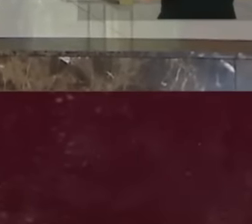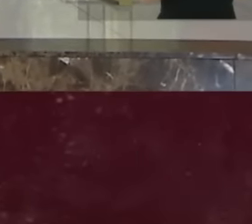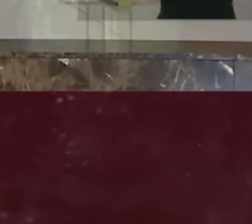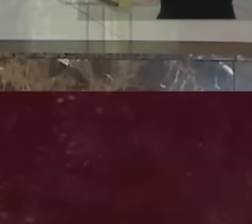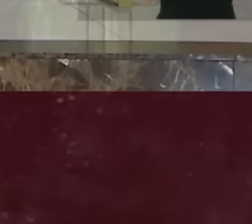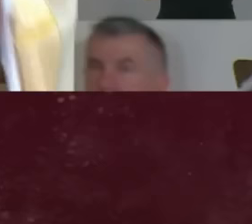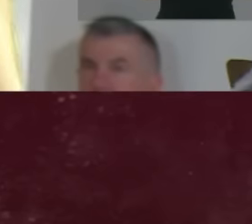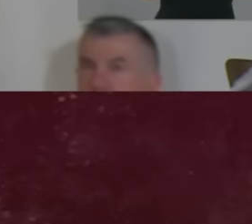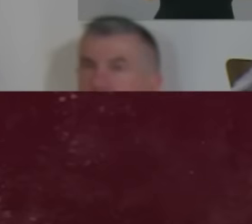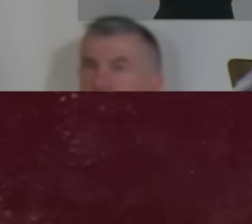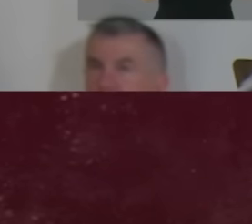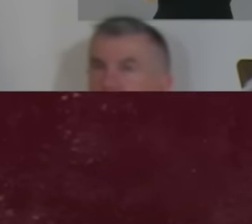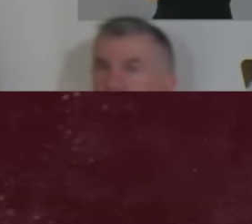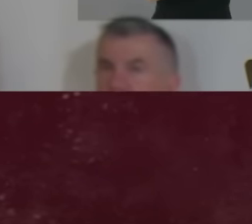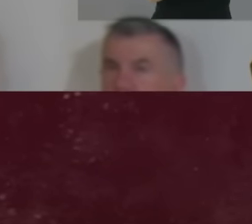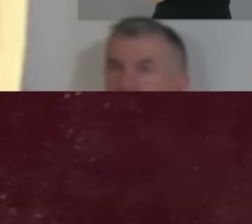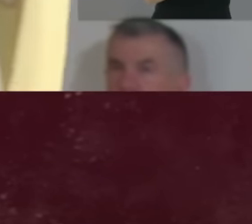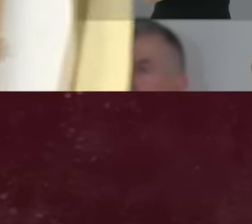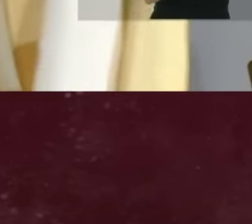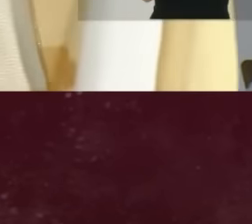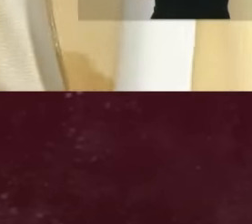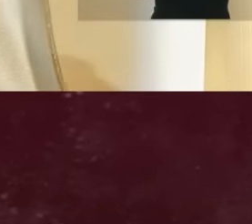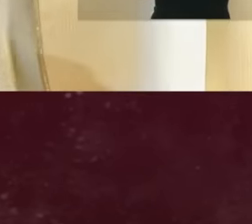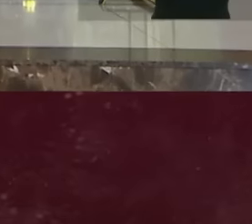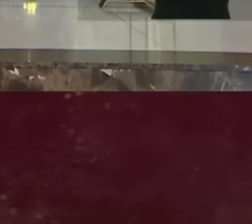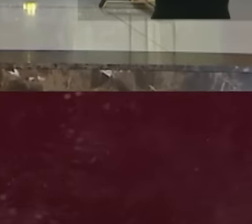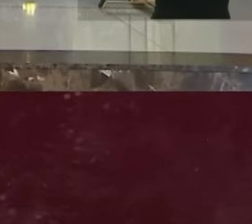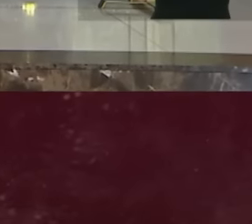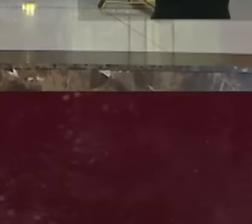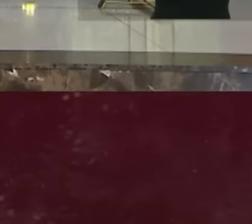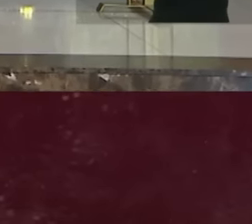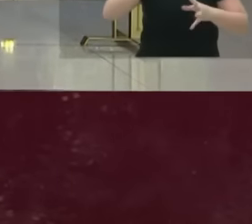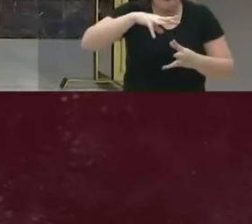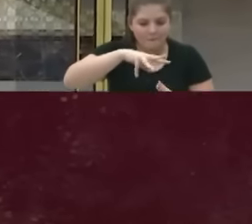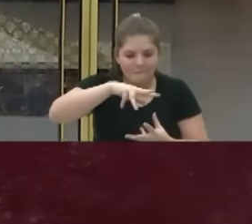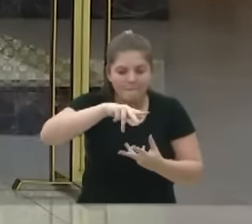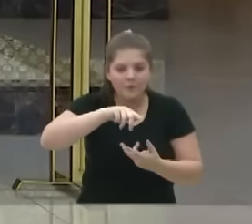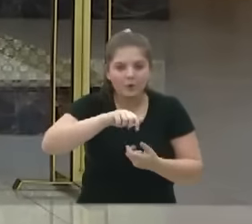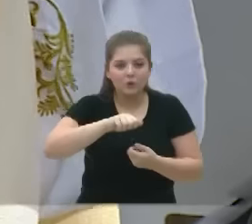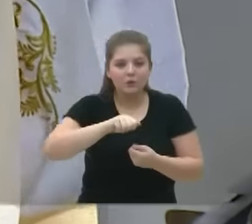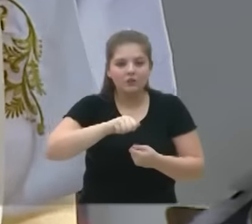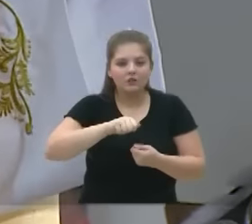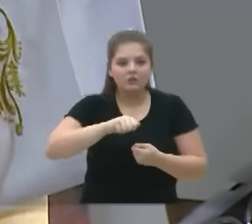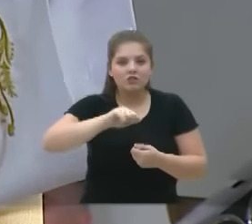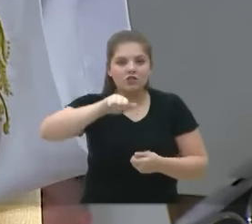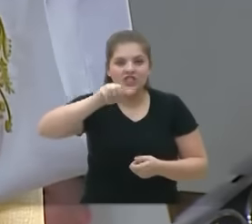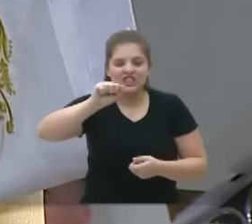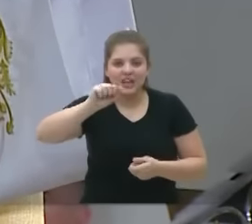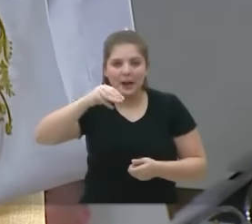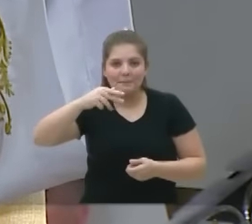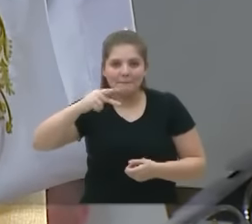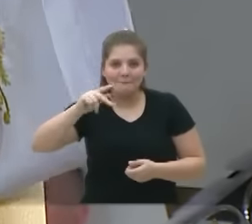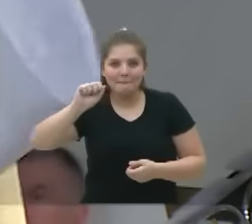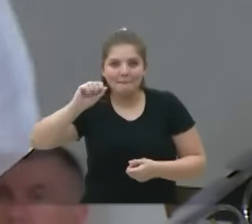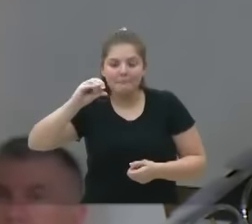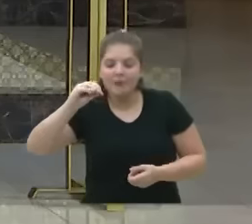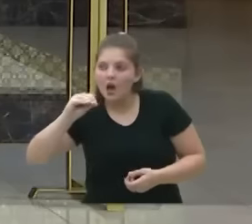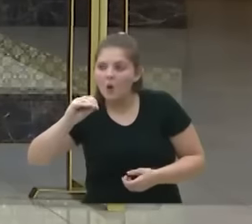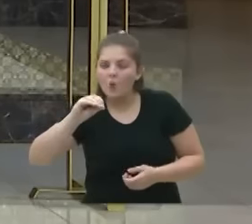abri, que ele olhou Estados Unidos e Japão